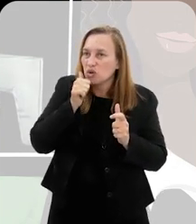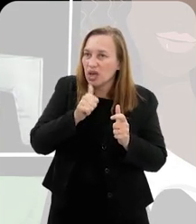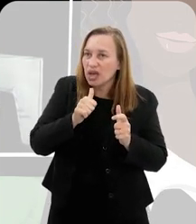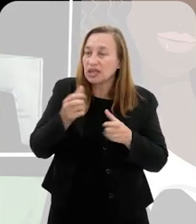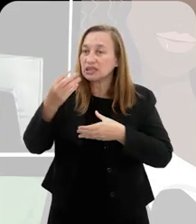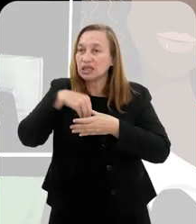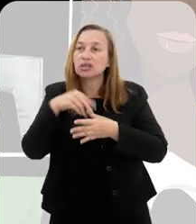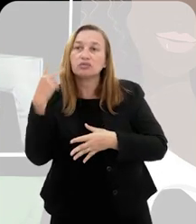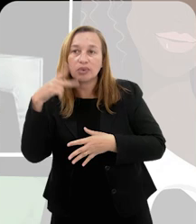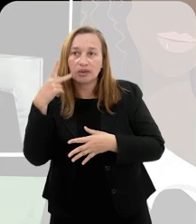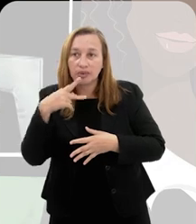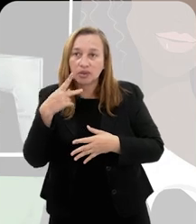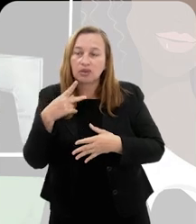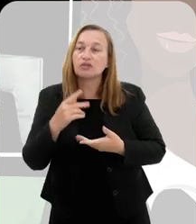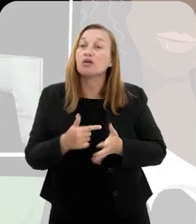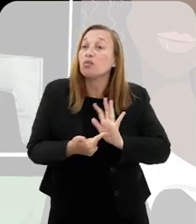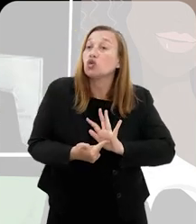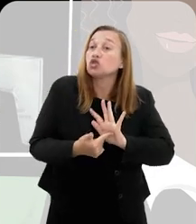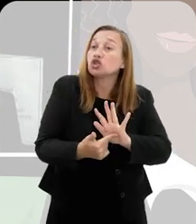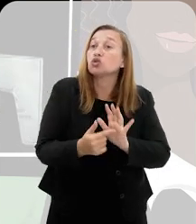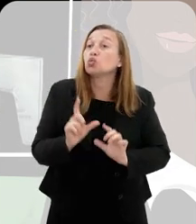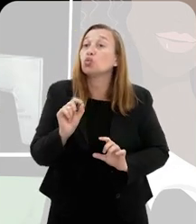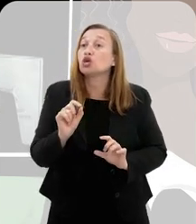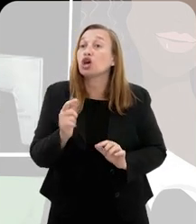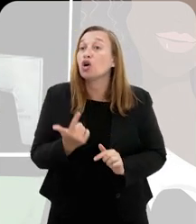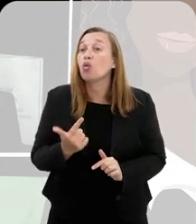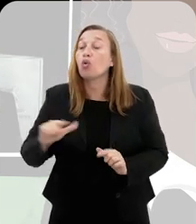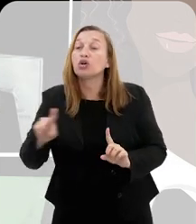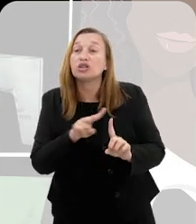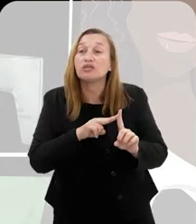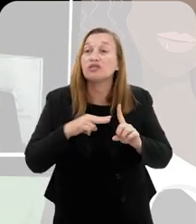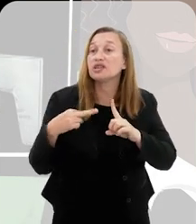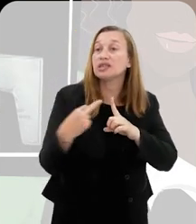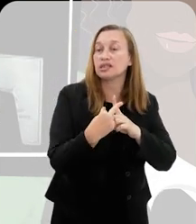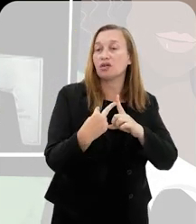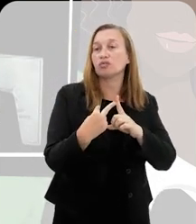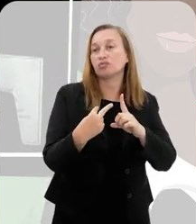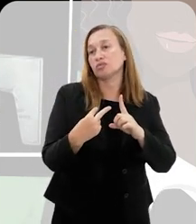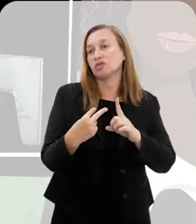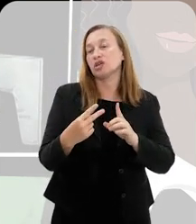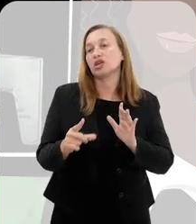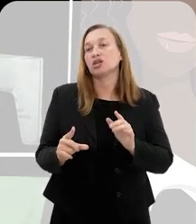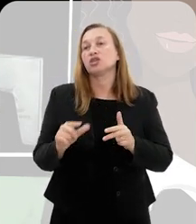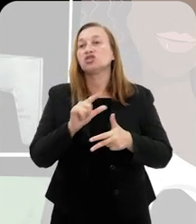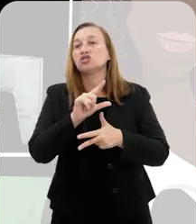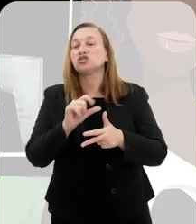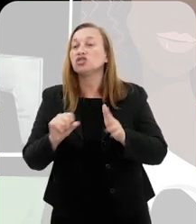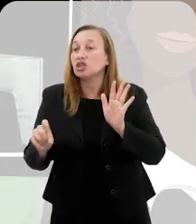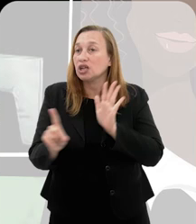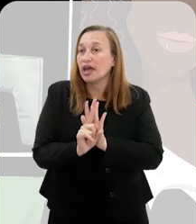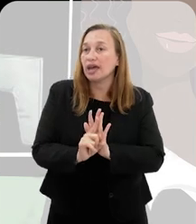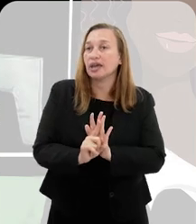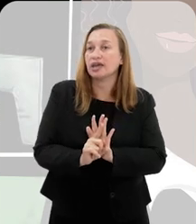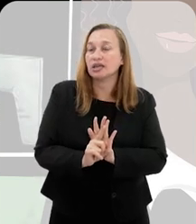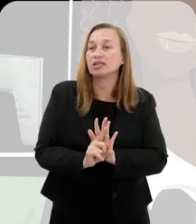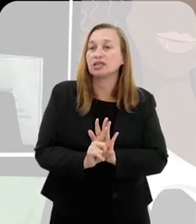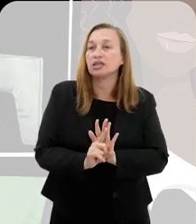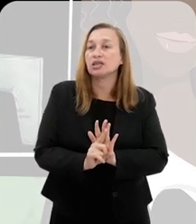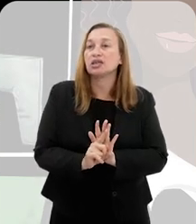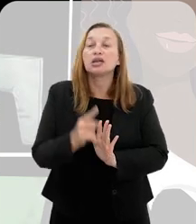muito pequeno das mulheres nos parlamentos vem trazendo um outro escopo de